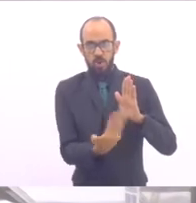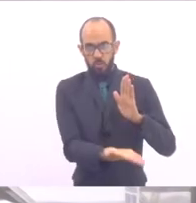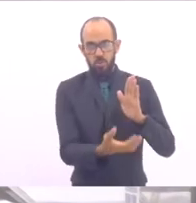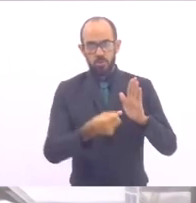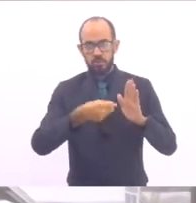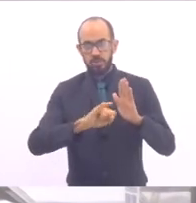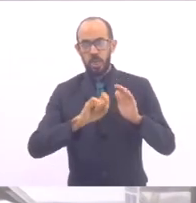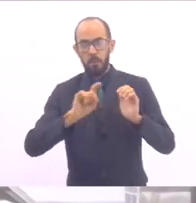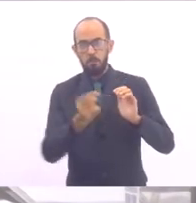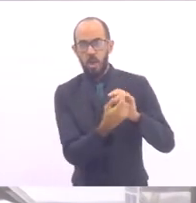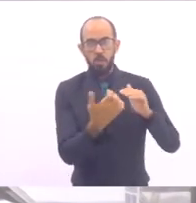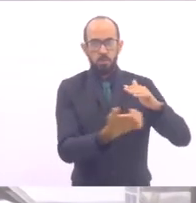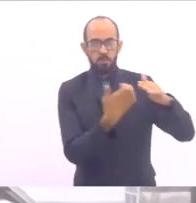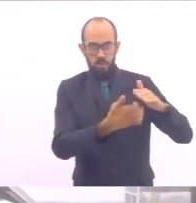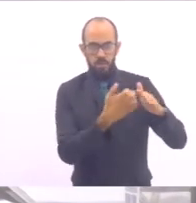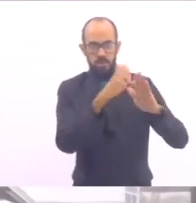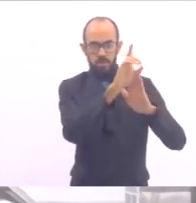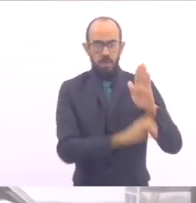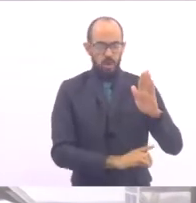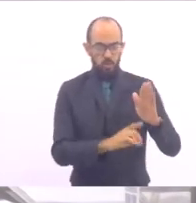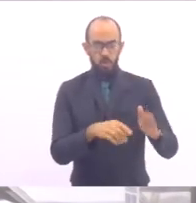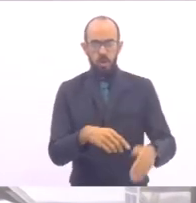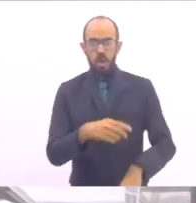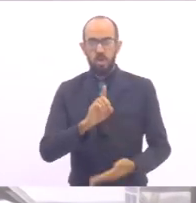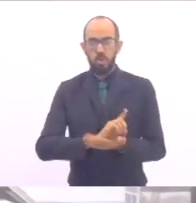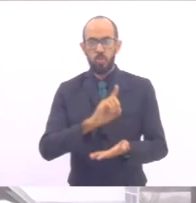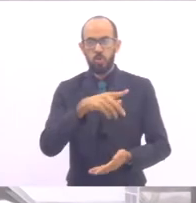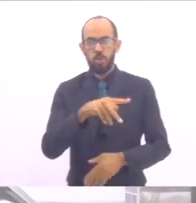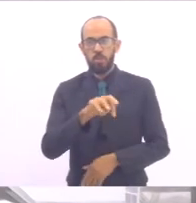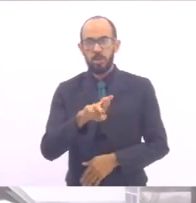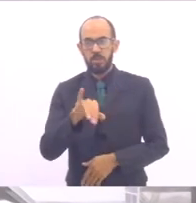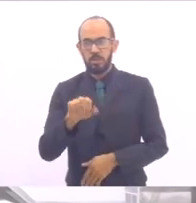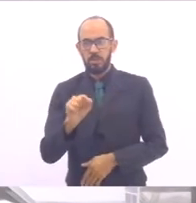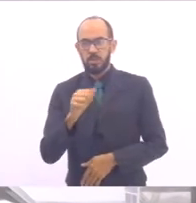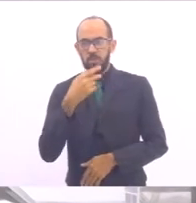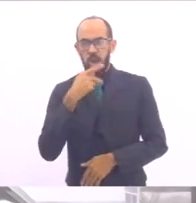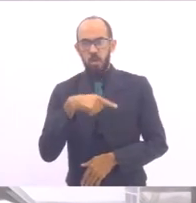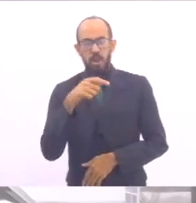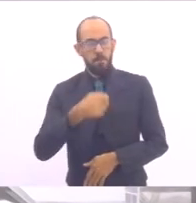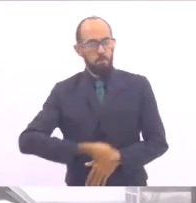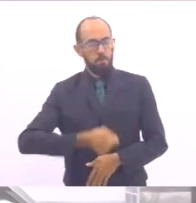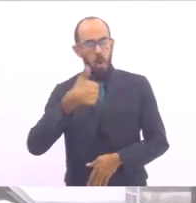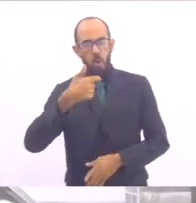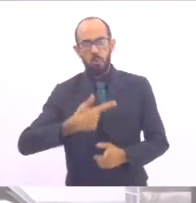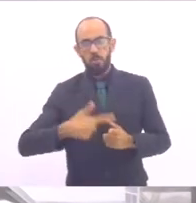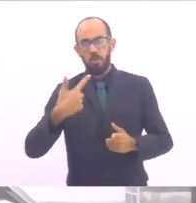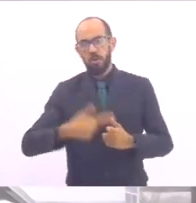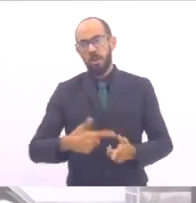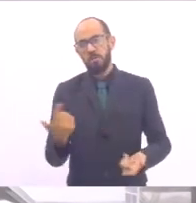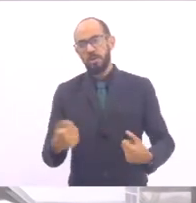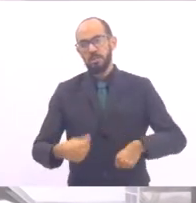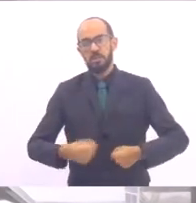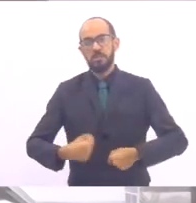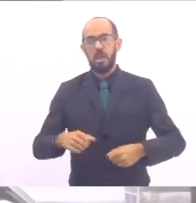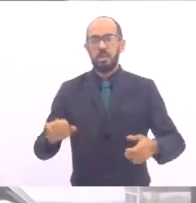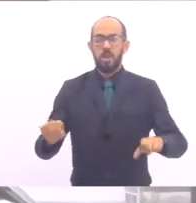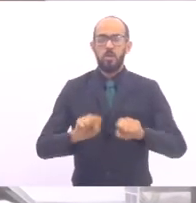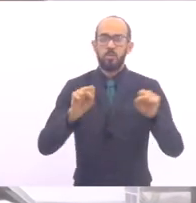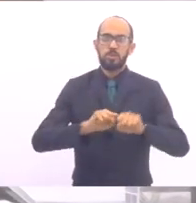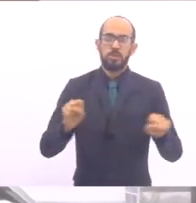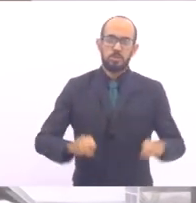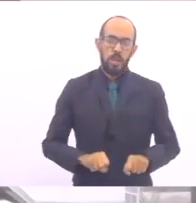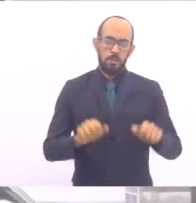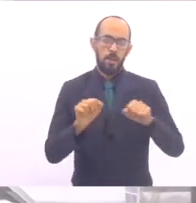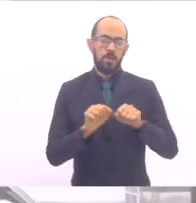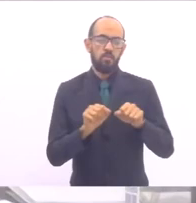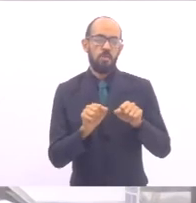estão declarando. Aí a doutora Patrícia diz que isso é insuficiente porque tem que ter um mecanismo que corrobore